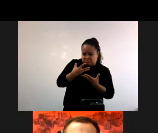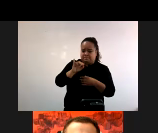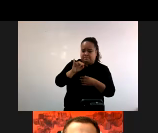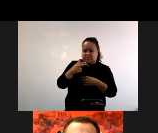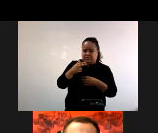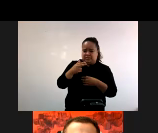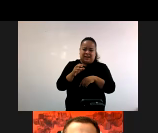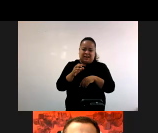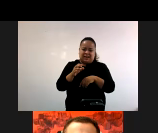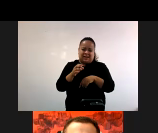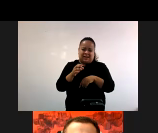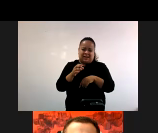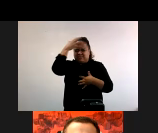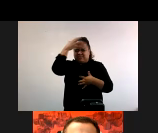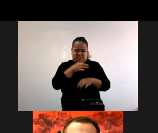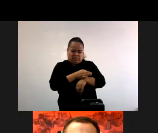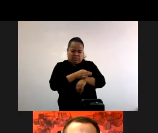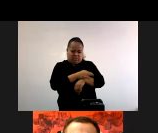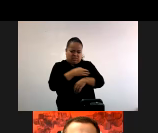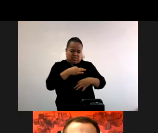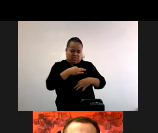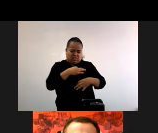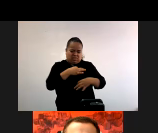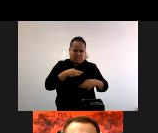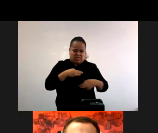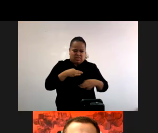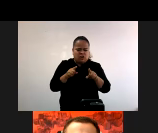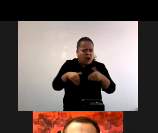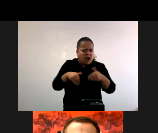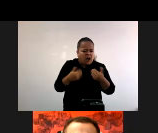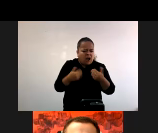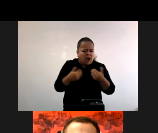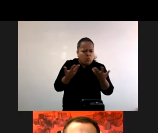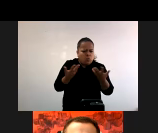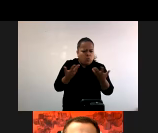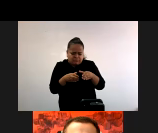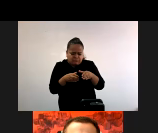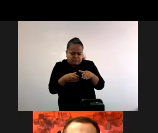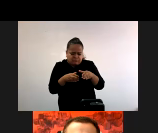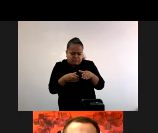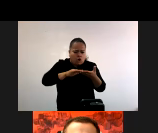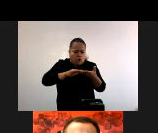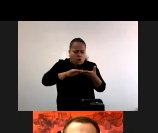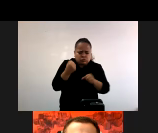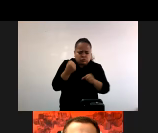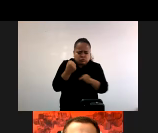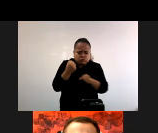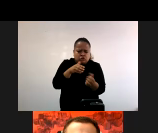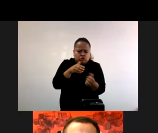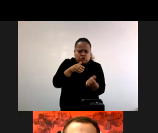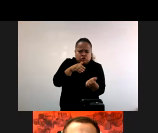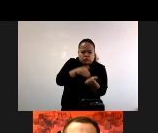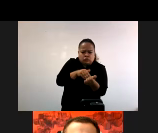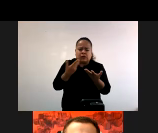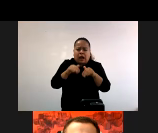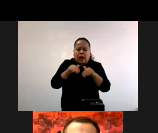porque é importante trabalhar com as comunidades. A doutora Almiron mencionou e falava da epidemiologia e também